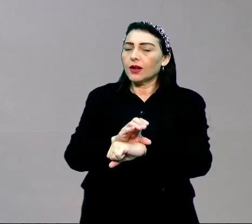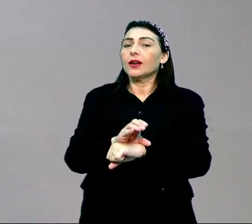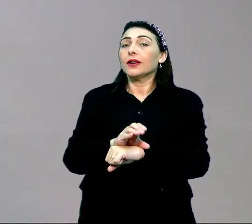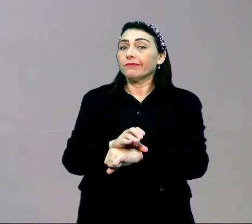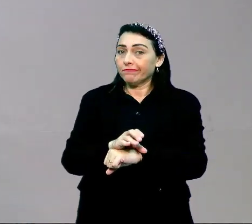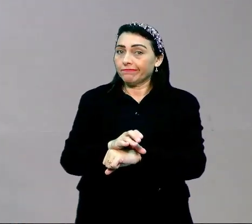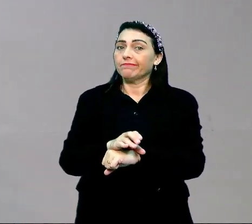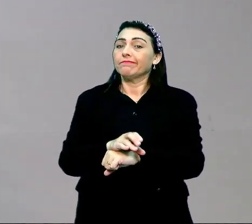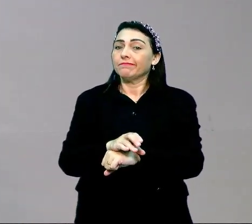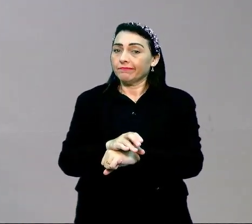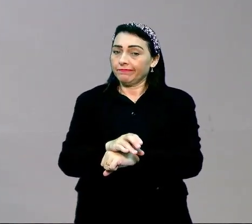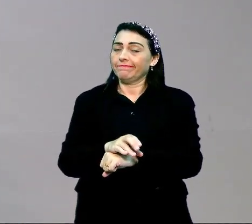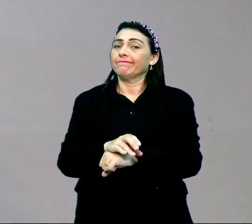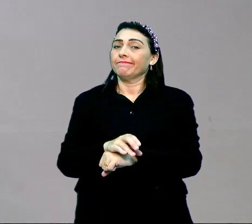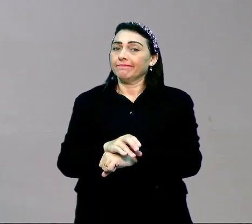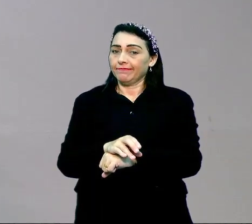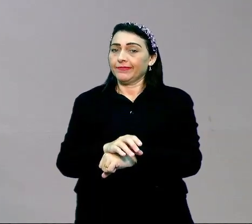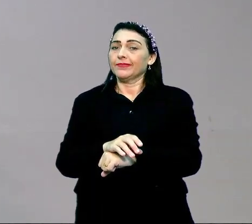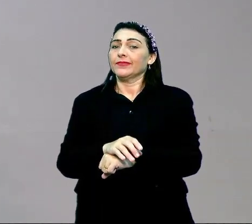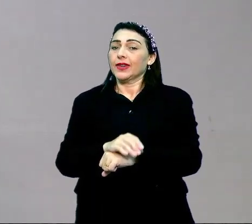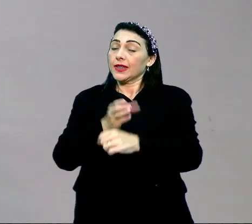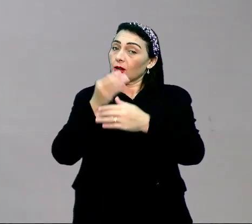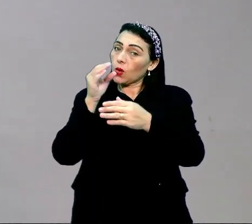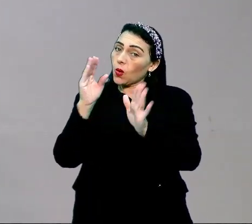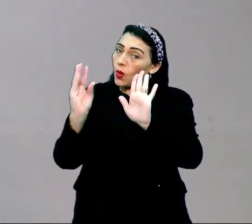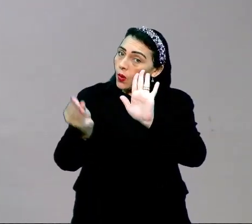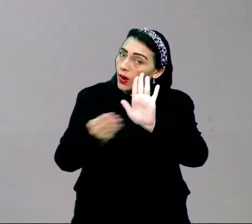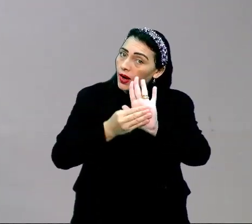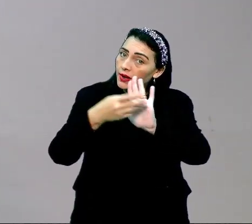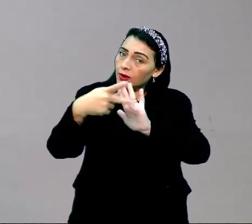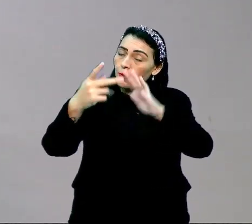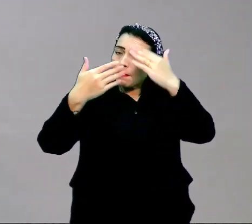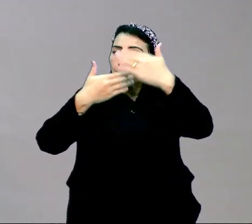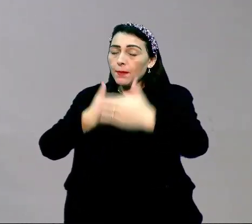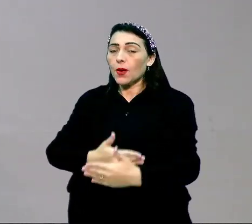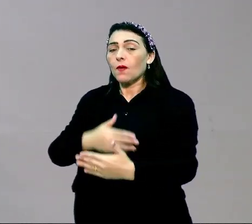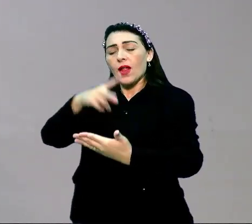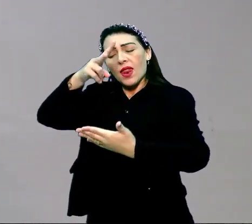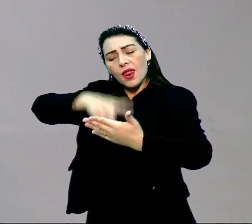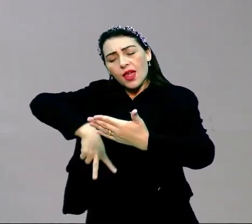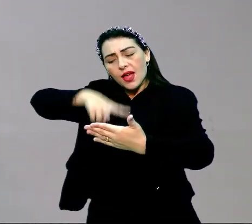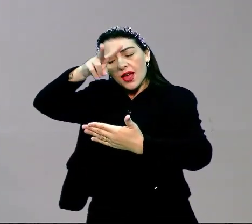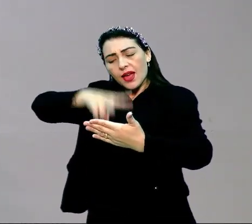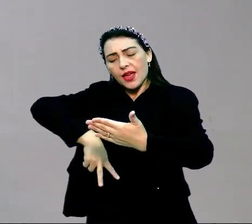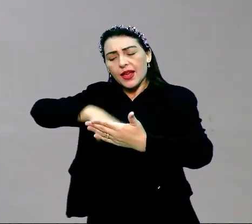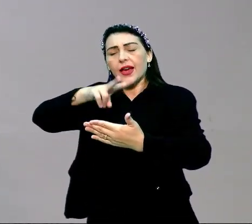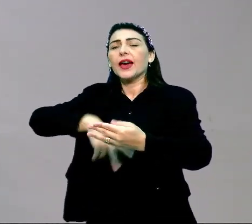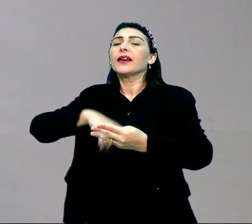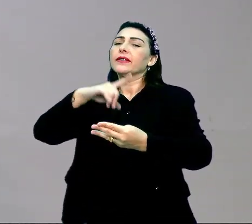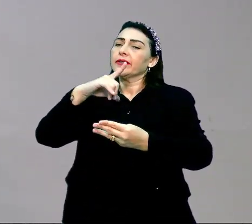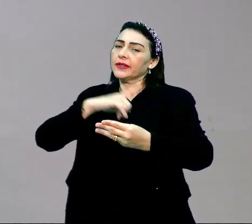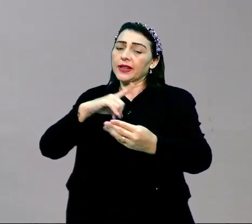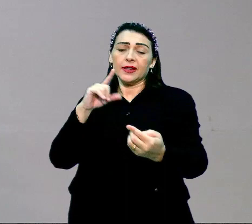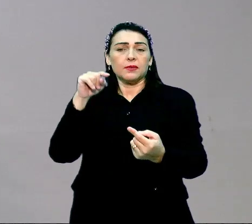Essa palavra provavelmente vai estar inserida na sua prova. Leia direitinho que vai ter esse direcionamento de